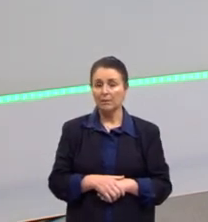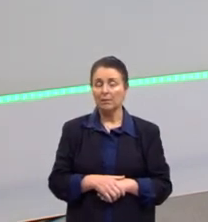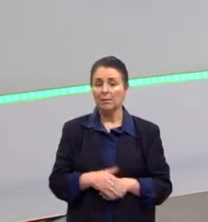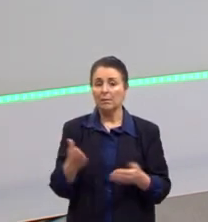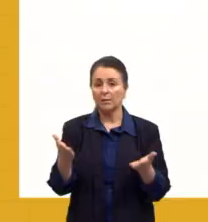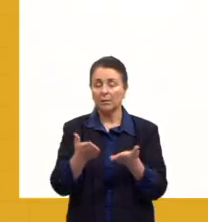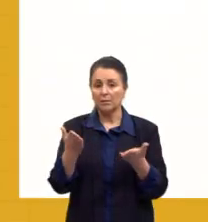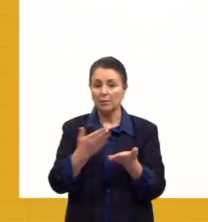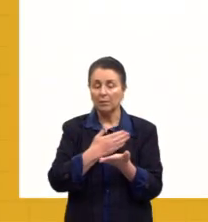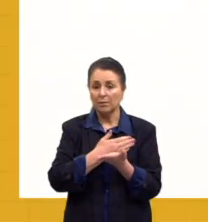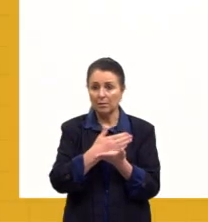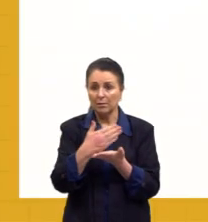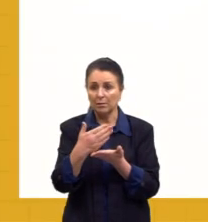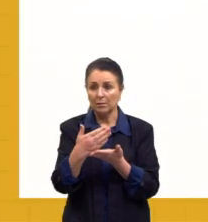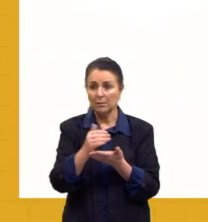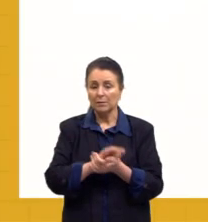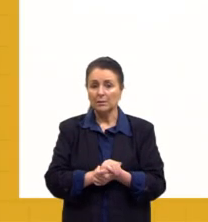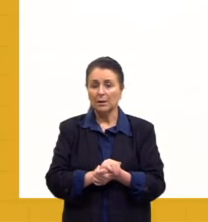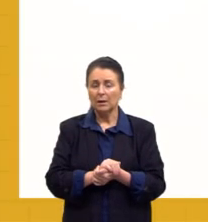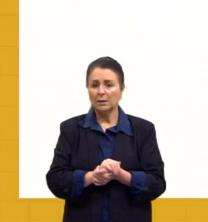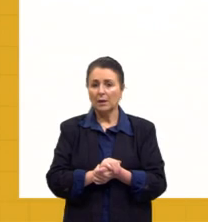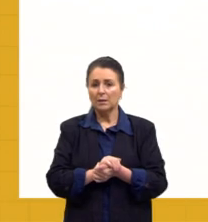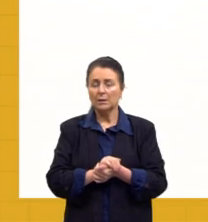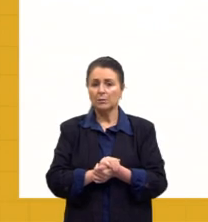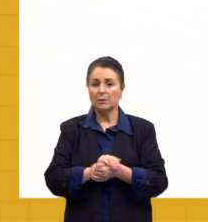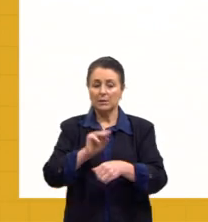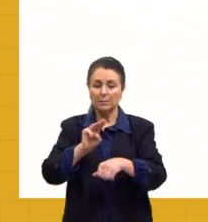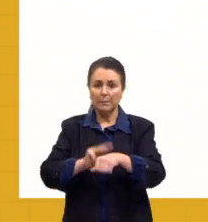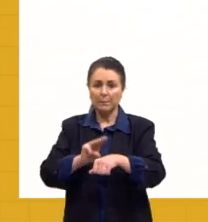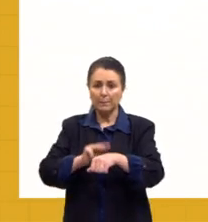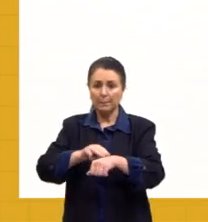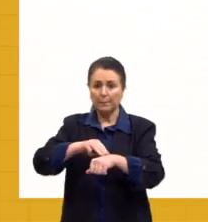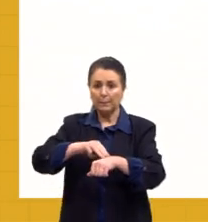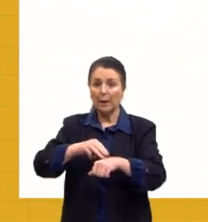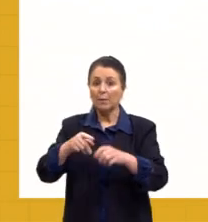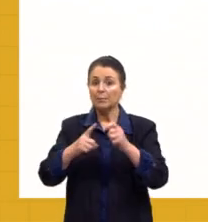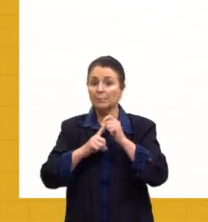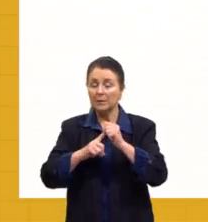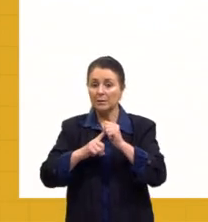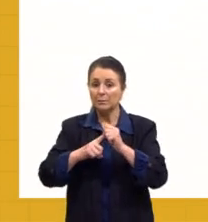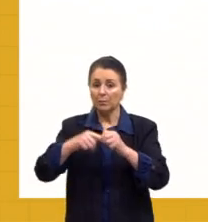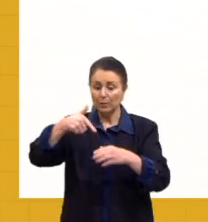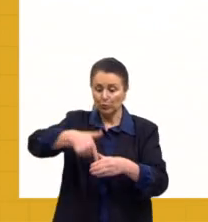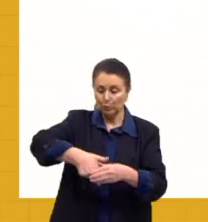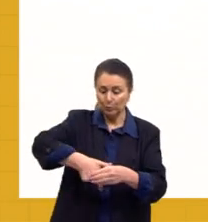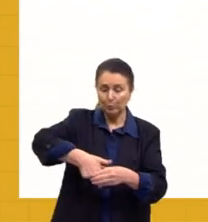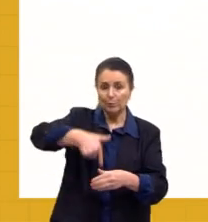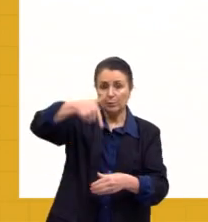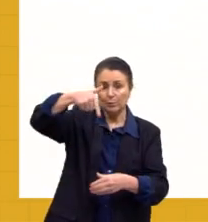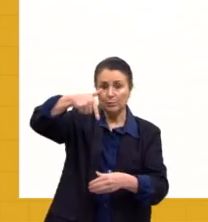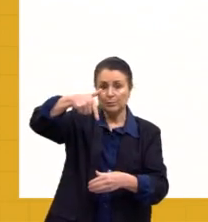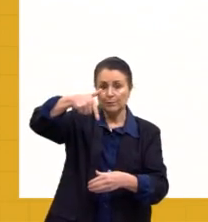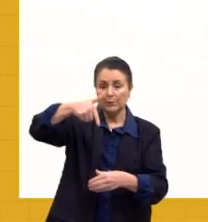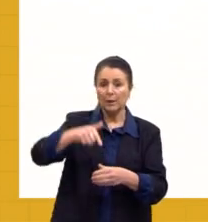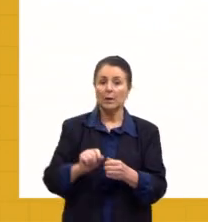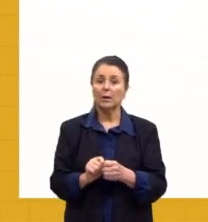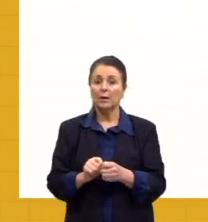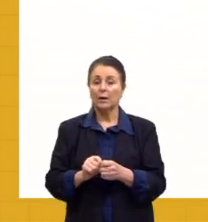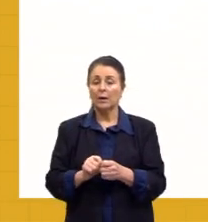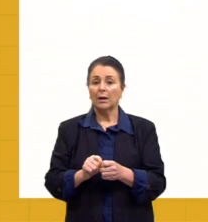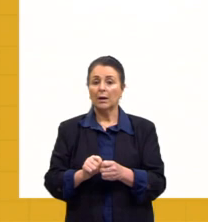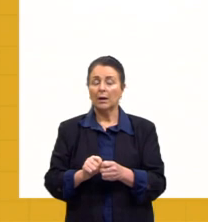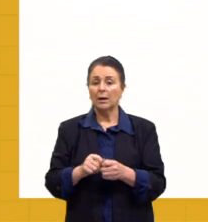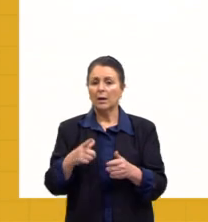entramos justamente nesses recursos minerais principalmente no petróleo tá pessoal o recurso